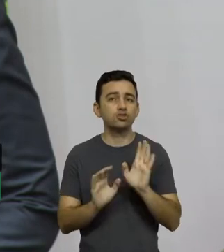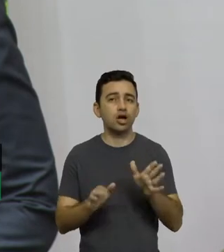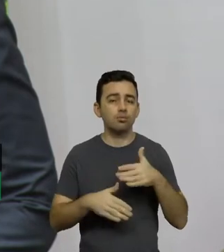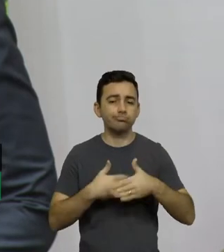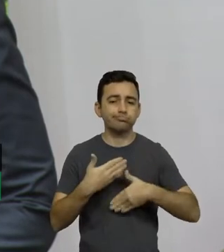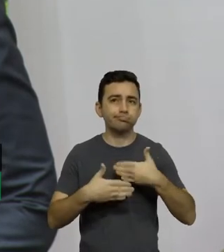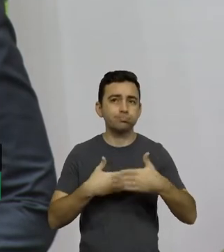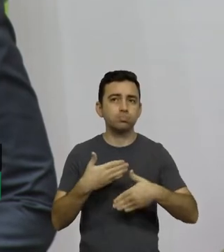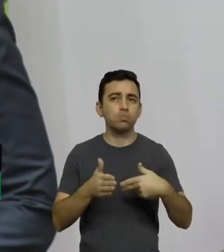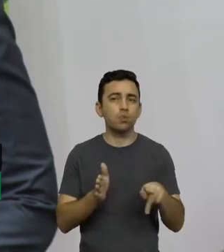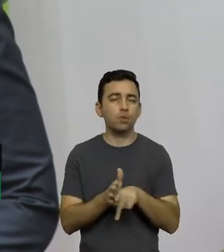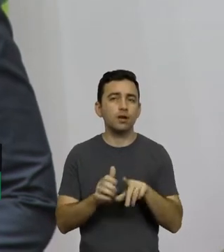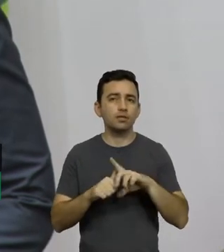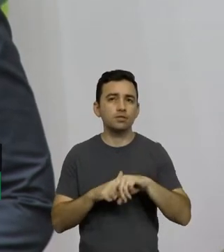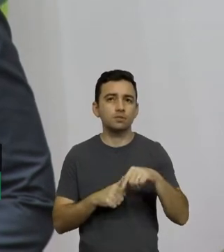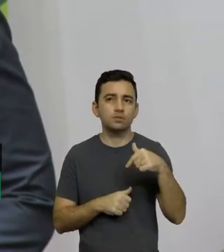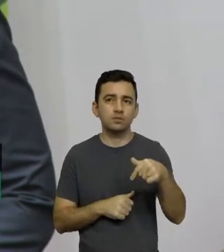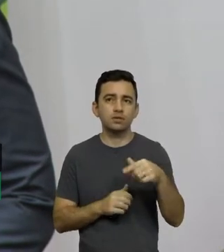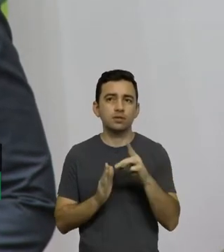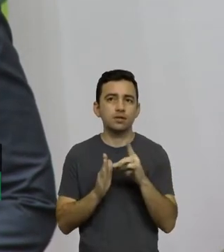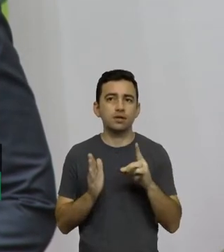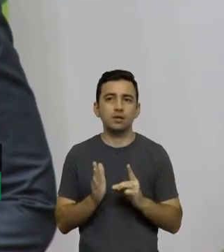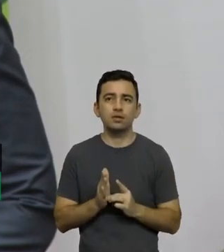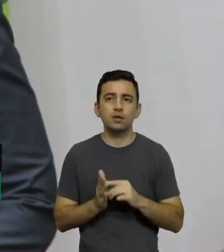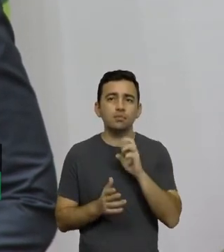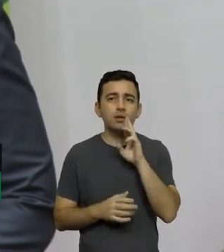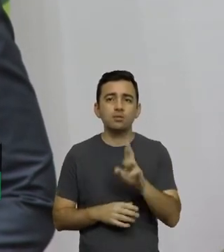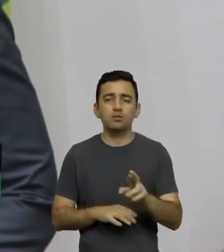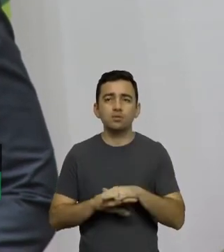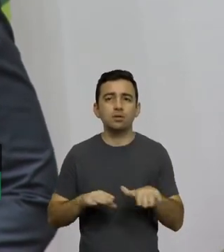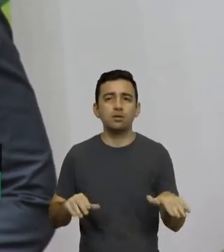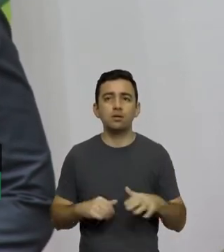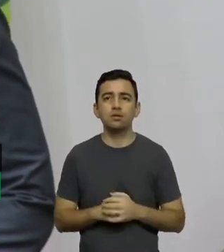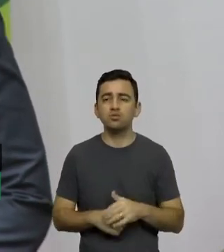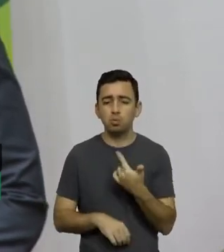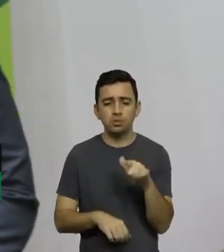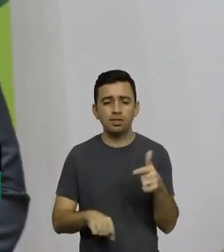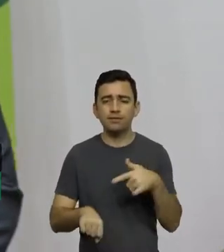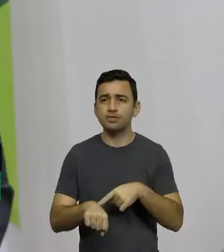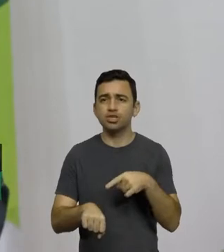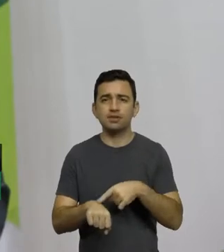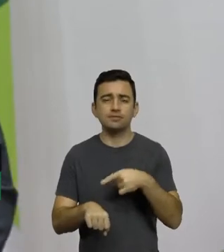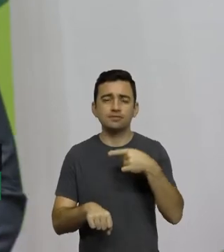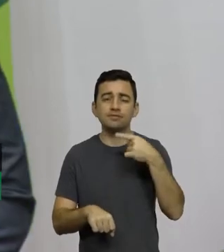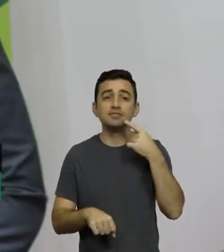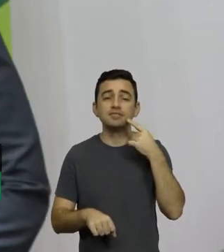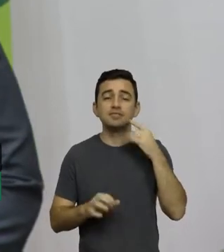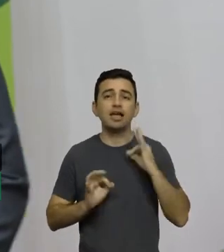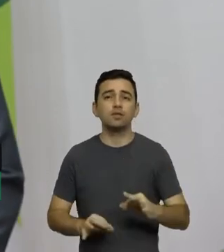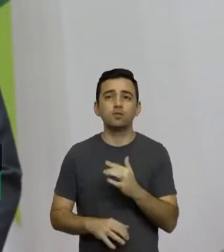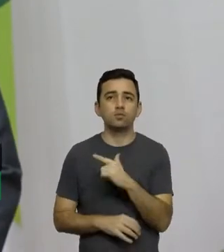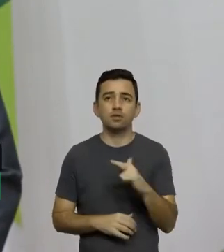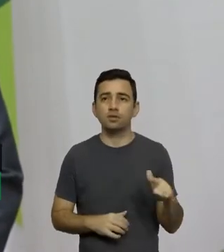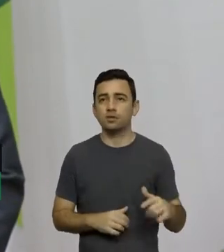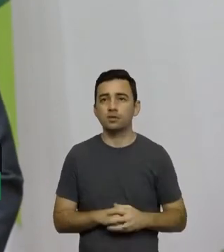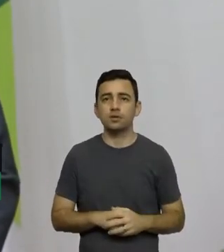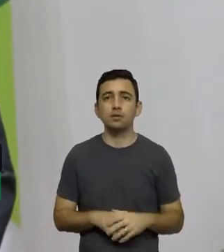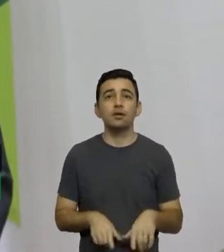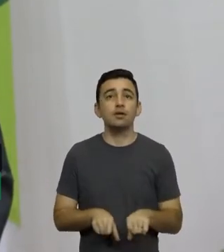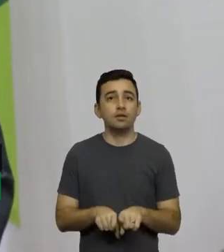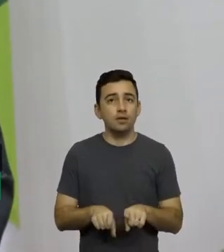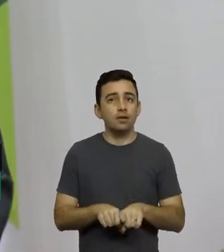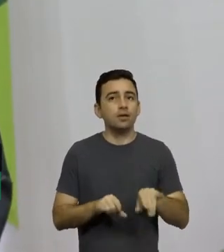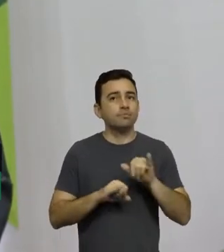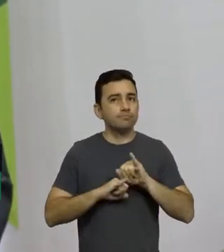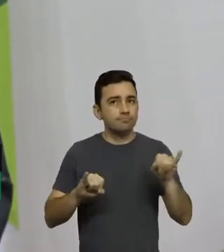preconizado no artigo 7 do decreto. Simples assim a resposta dele, ou seja, não tem data definida para ser enviada. Corre também a boca pequena no